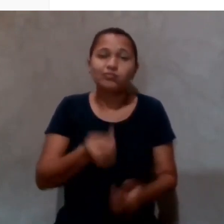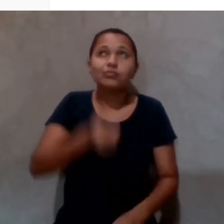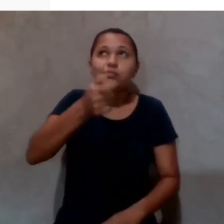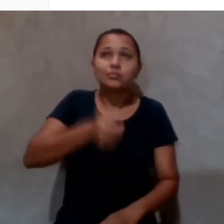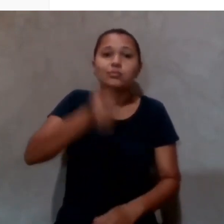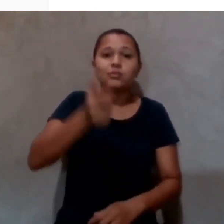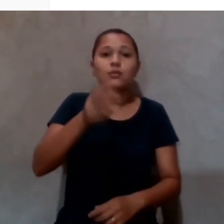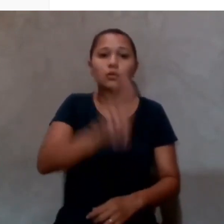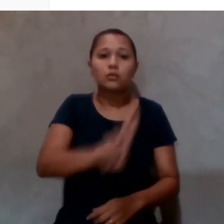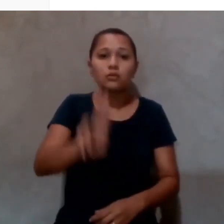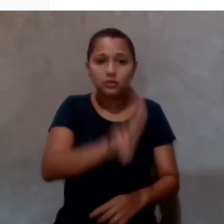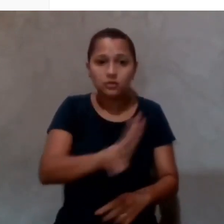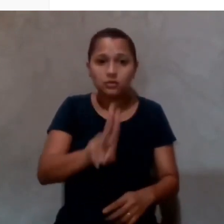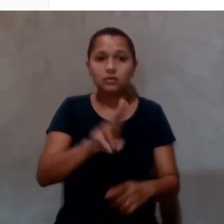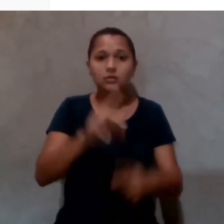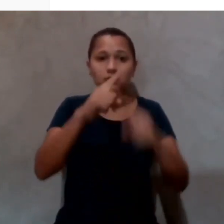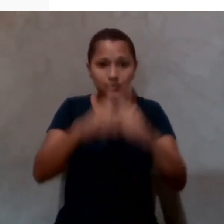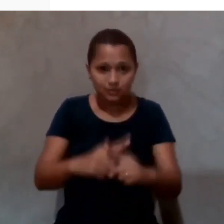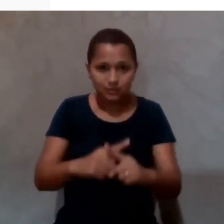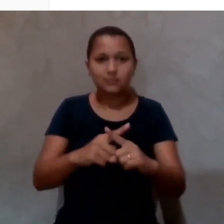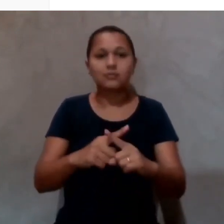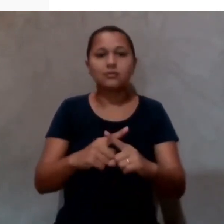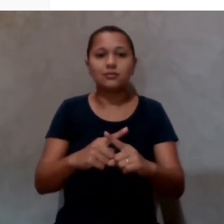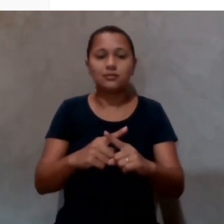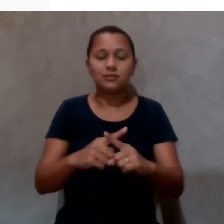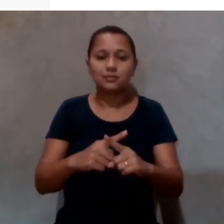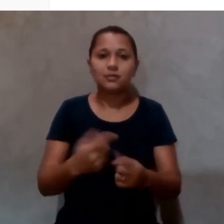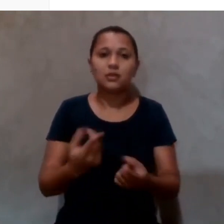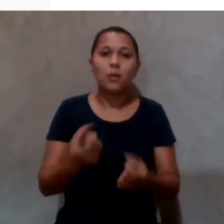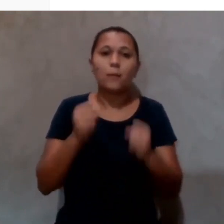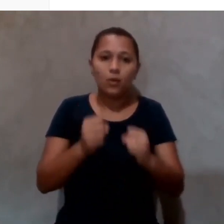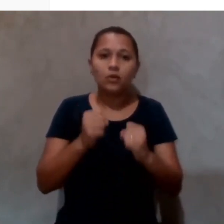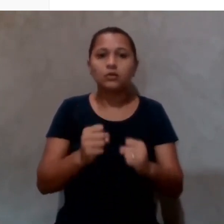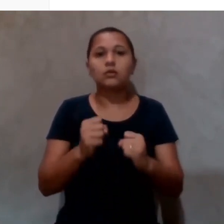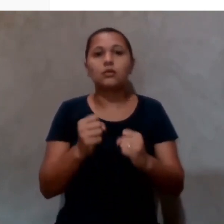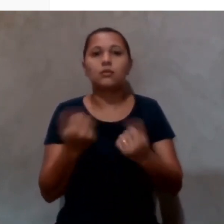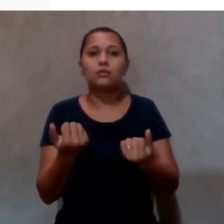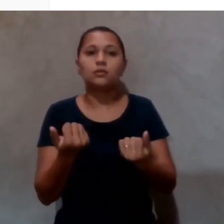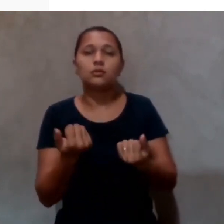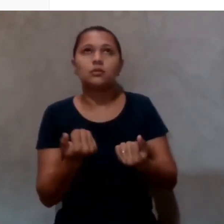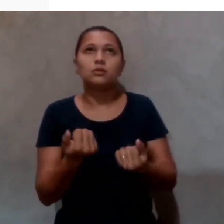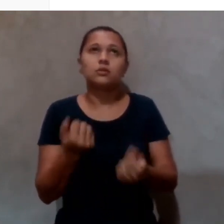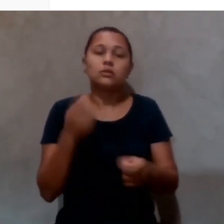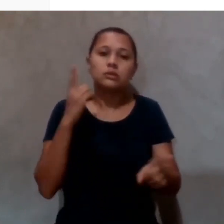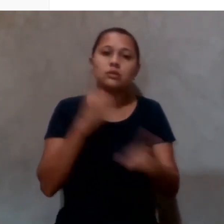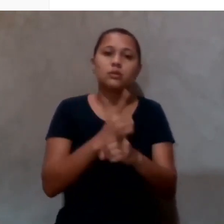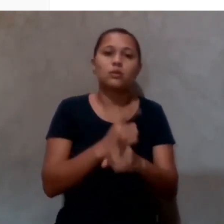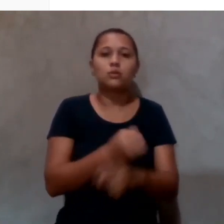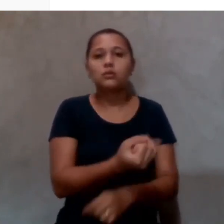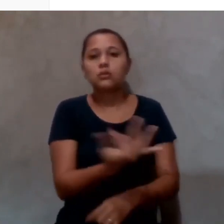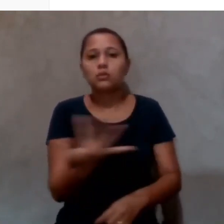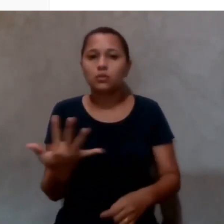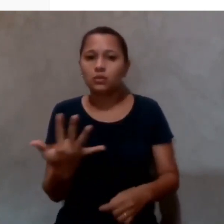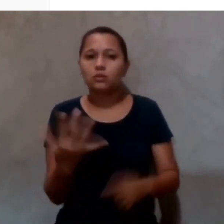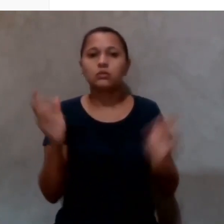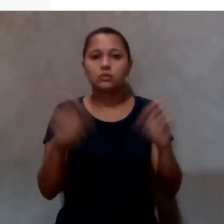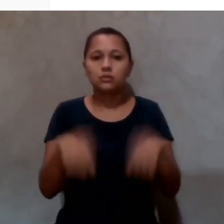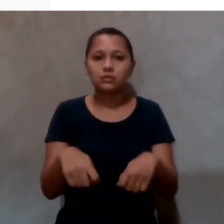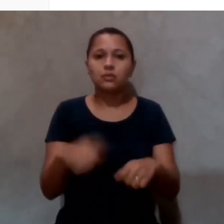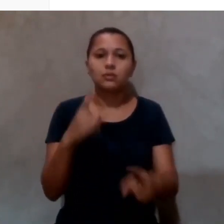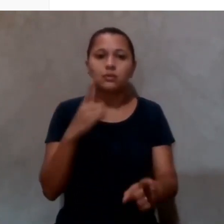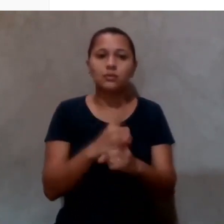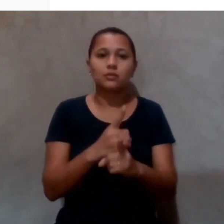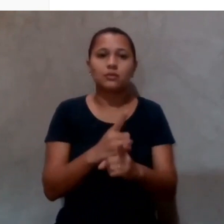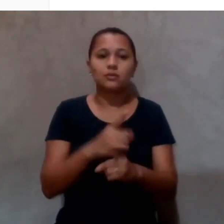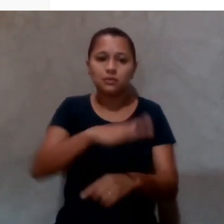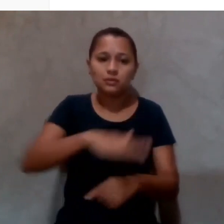dentro desse experimento, fazendo a multiplicação dos resultados de cada etapa. Então, dessa forma, o número de